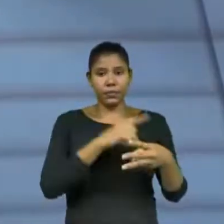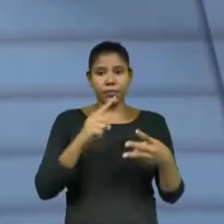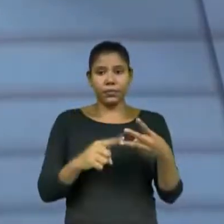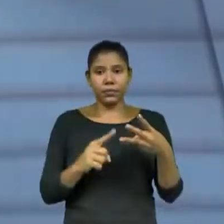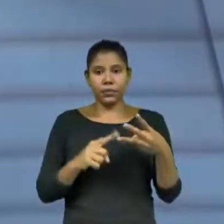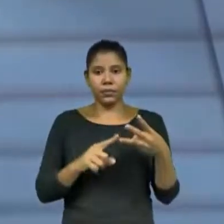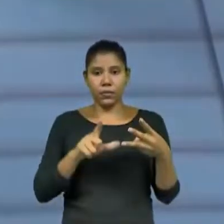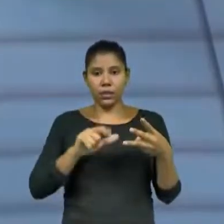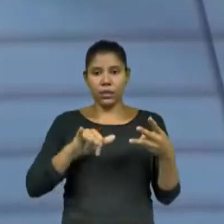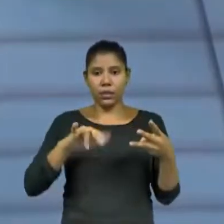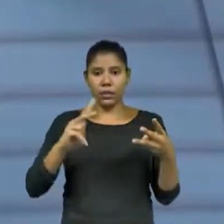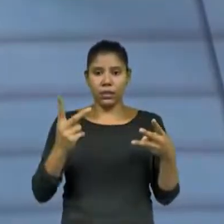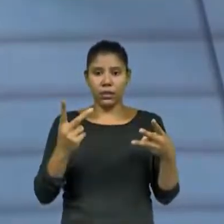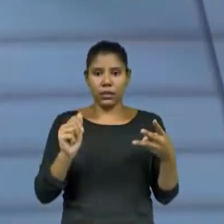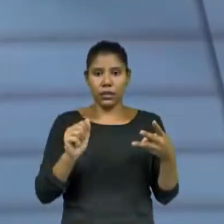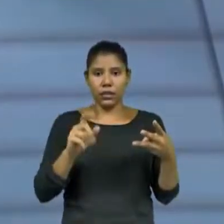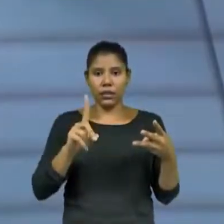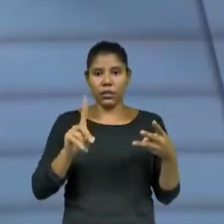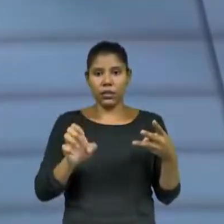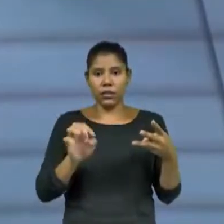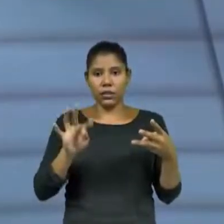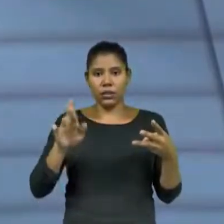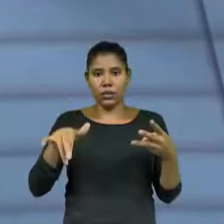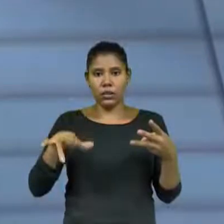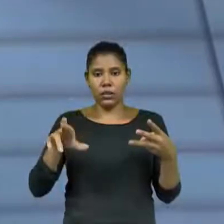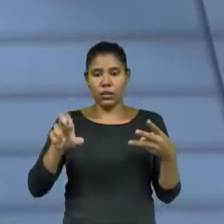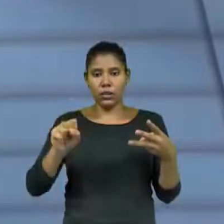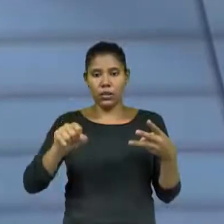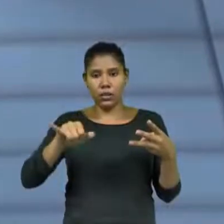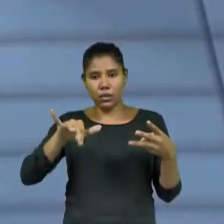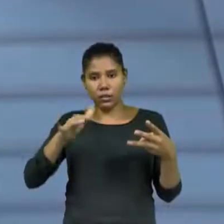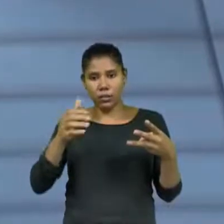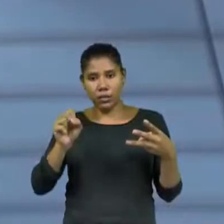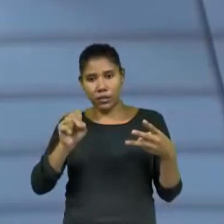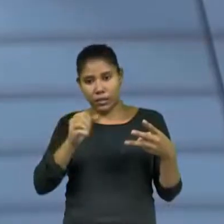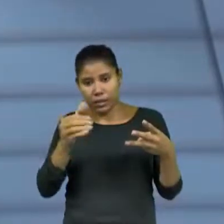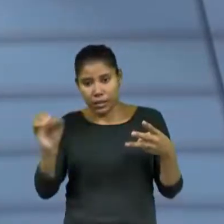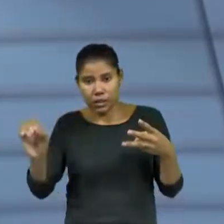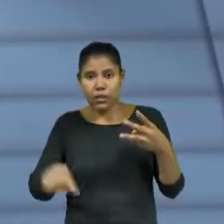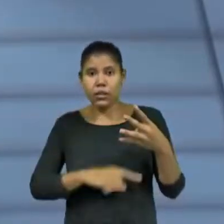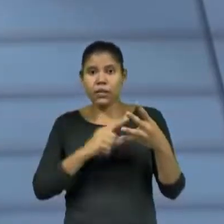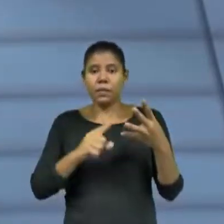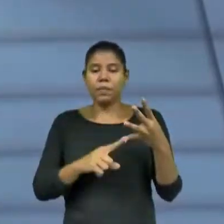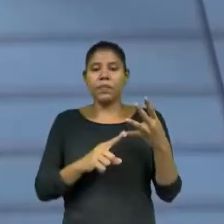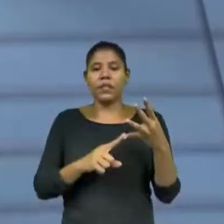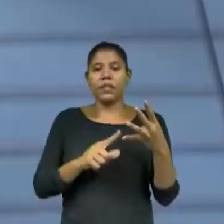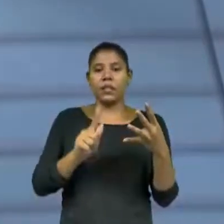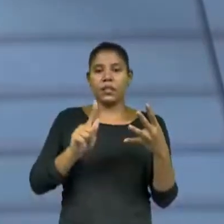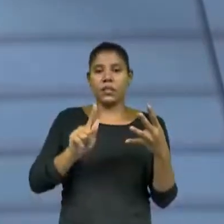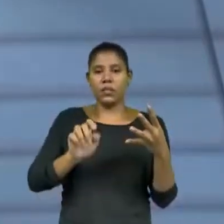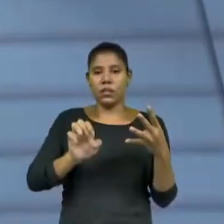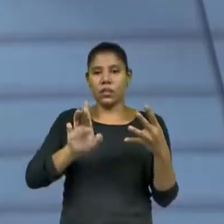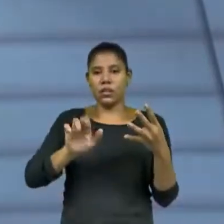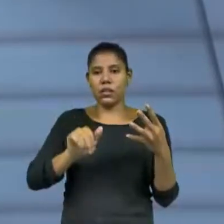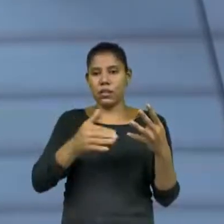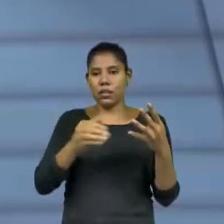linha de transmissão, o hidrogênio, nós temos também geração híbrida e a eficiência energética. Nós precisamos